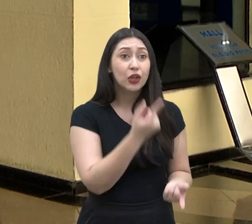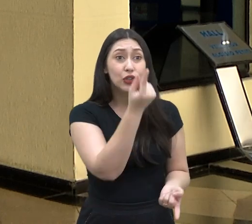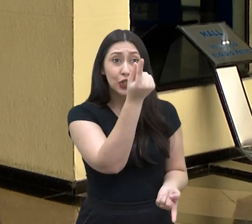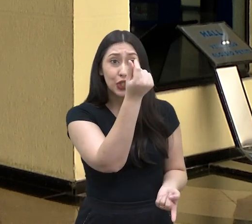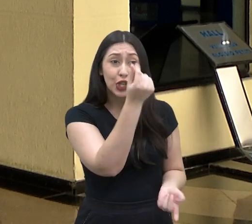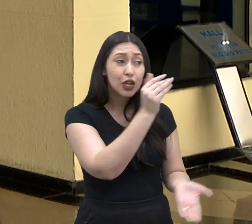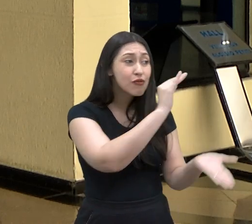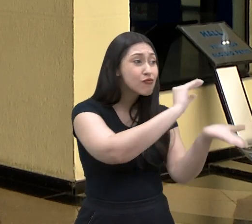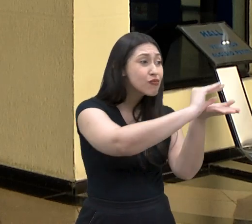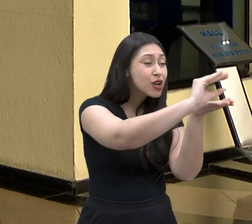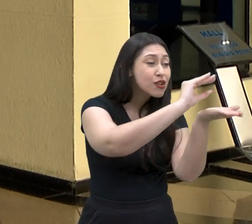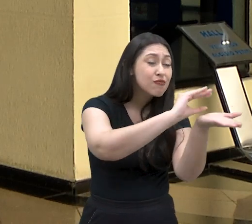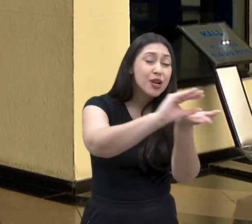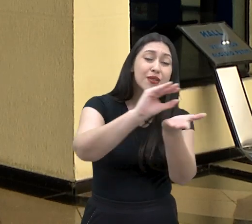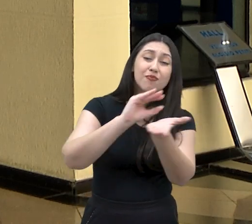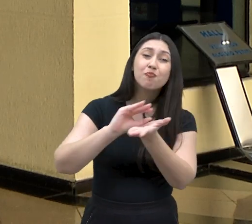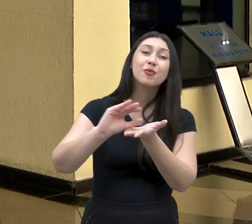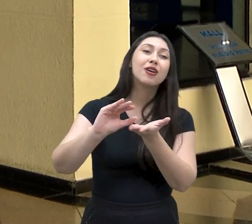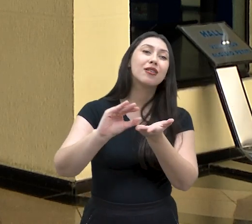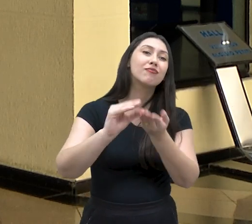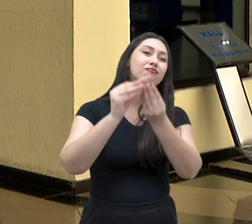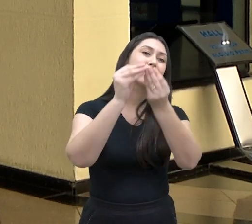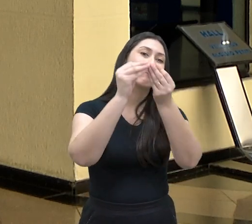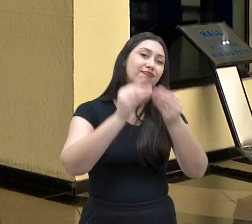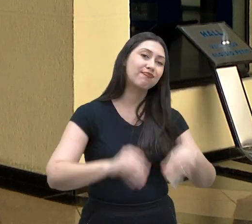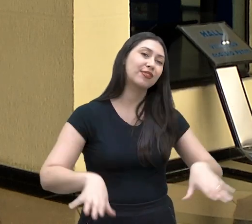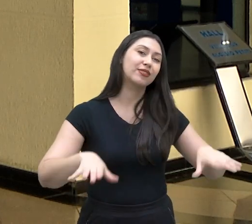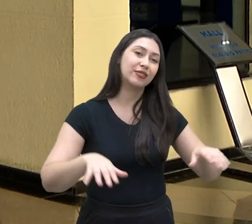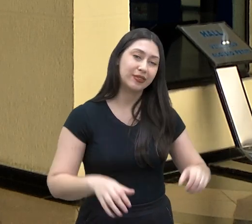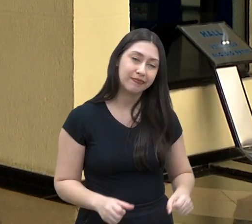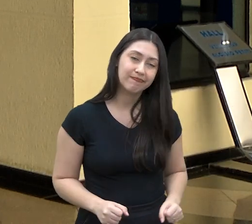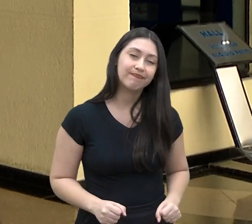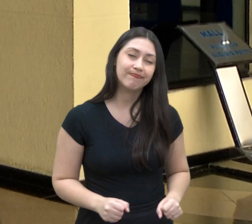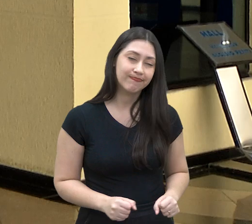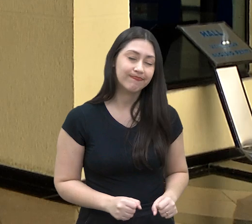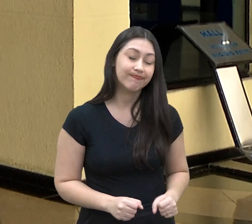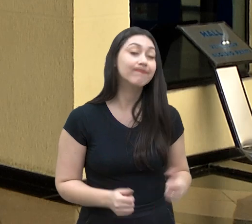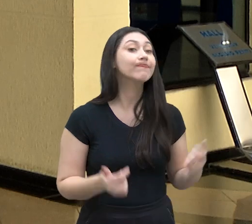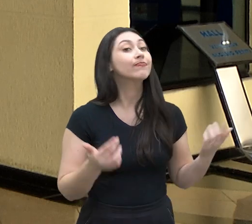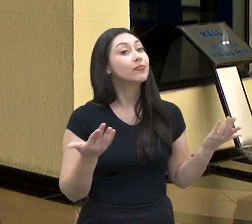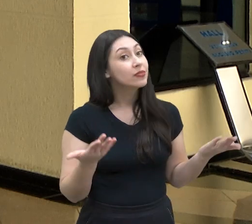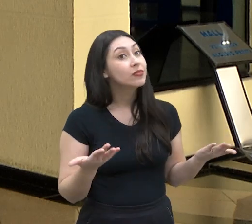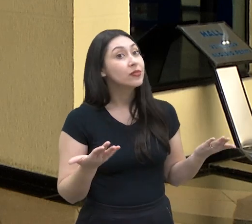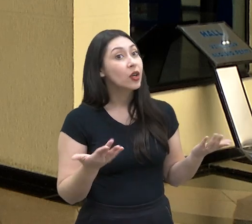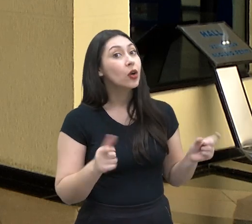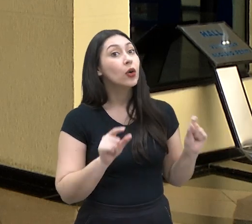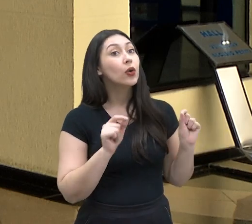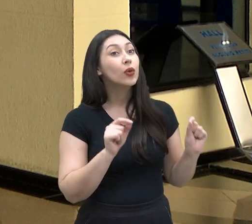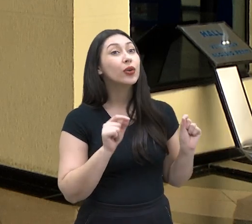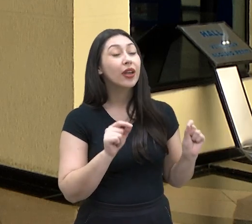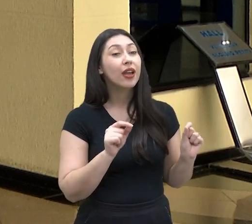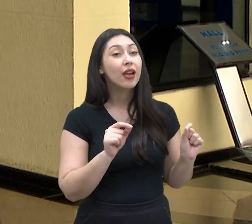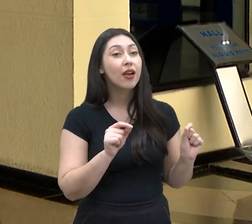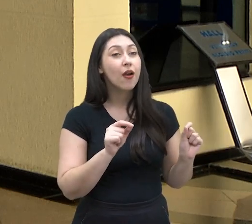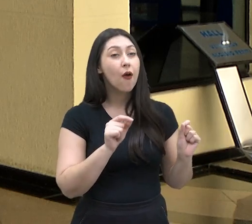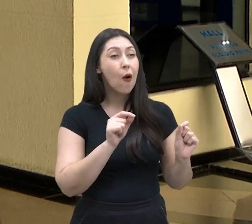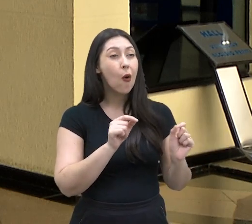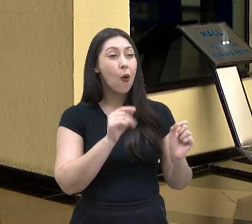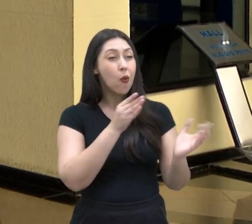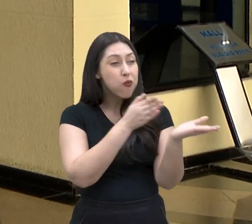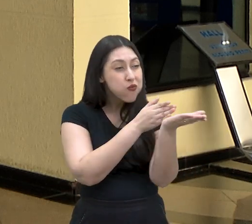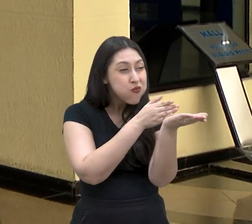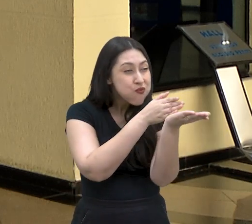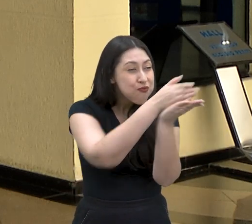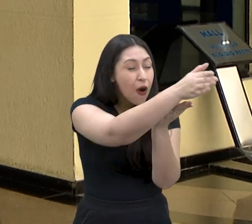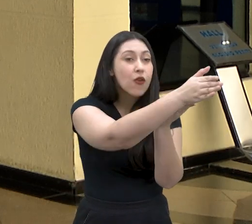aí o direcionamento dos recursos, como a aplicação dos recursos, também ficam prejudicada, né? Que é aquilo que a gente chama que é o viés